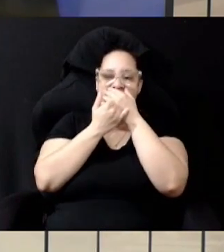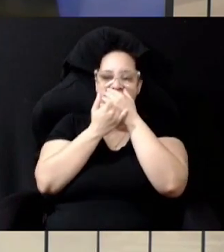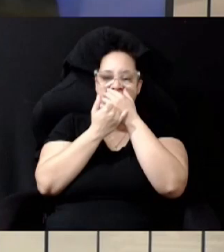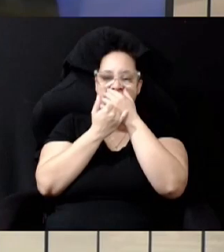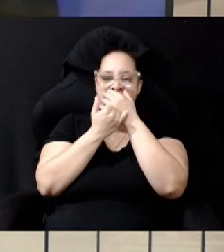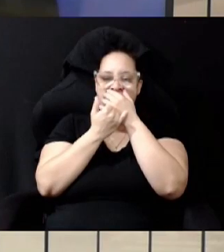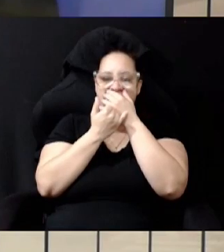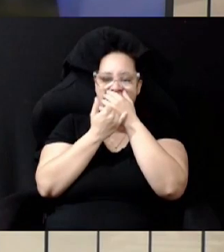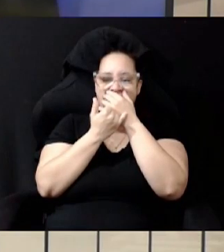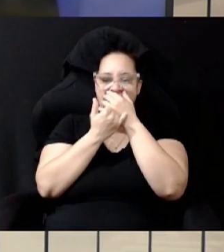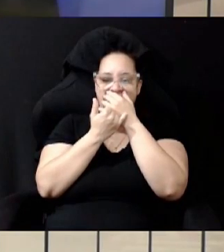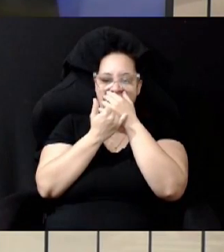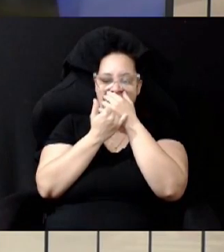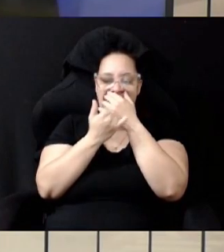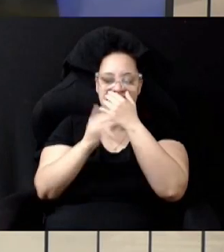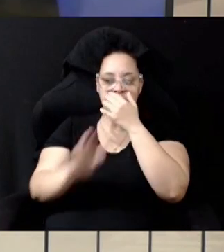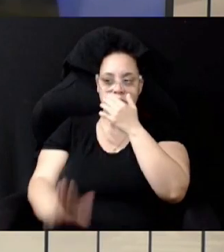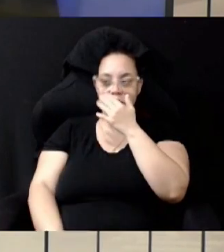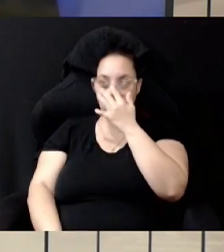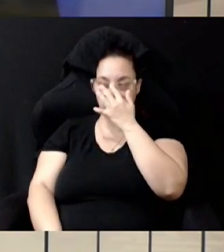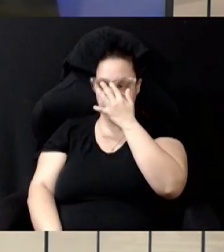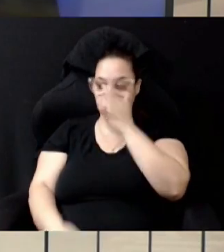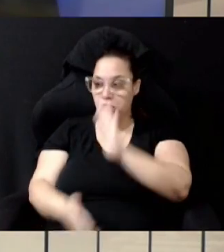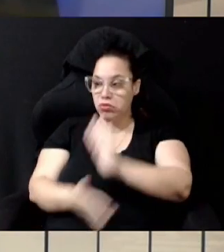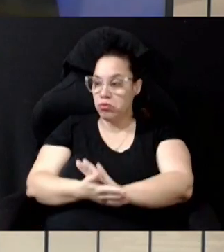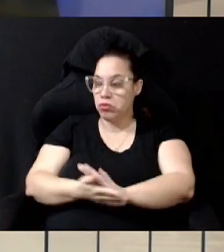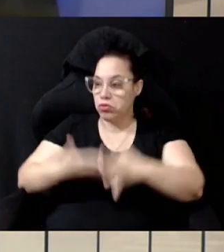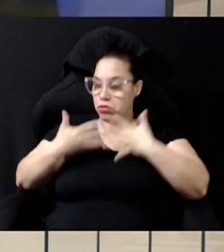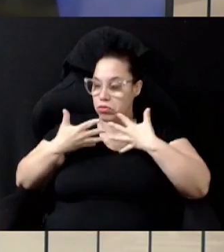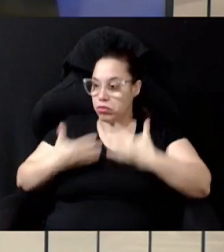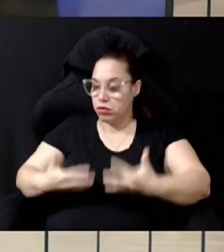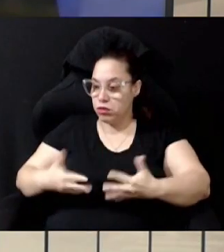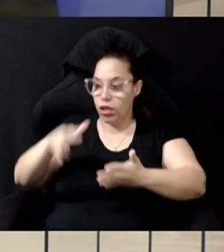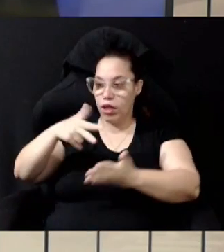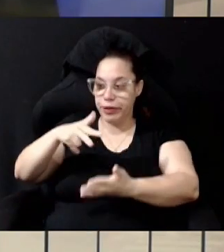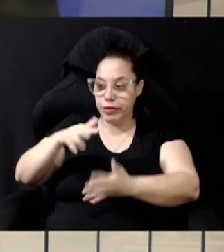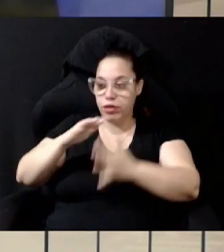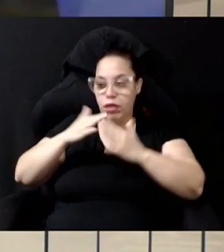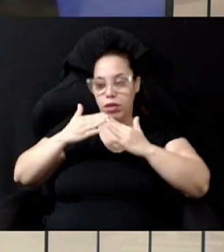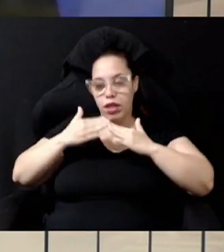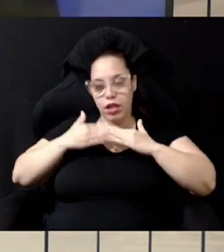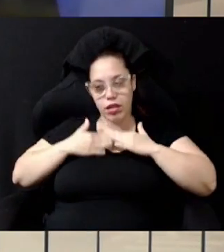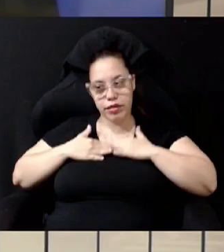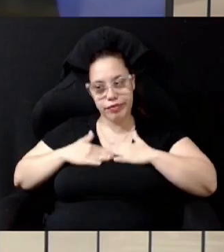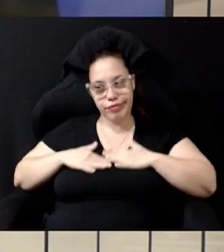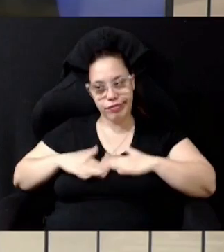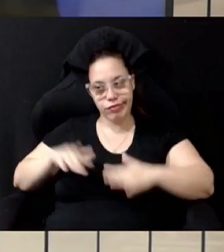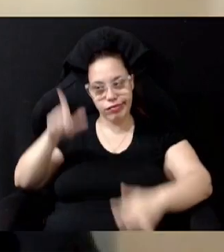pessoa está mais calma, as pernas vão ficar ali mais calmas também? Isso tem relação?